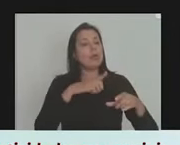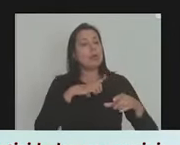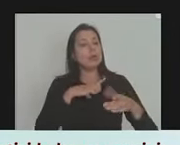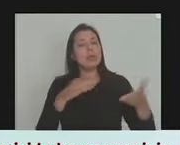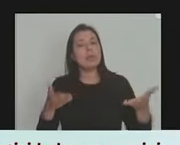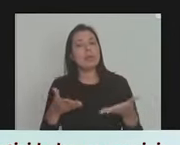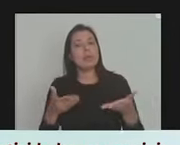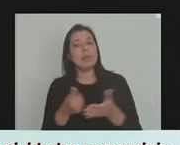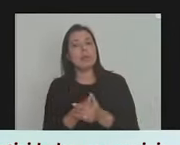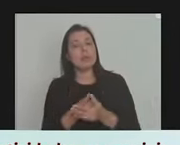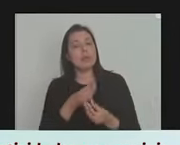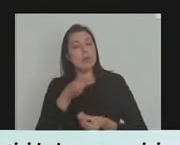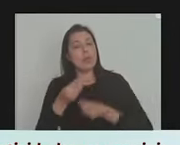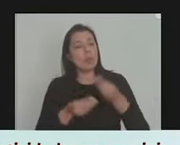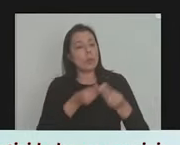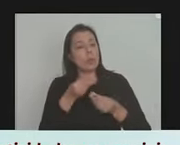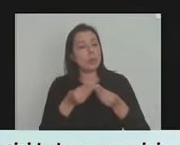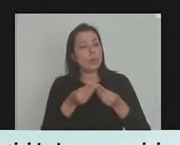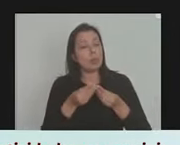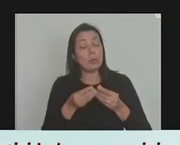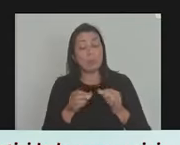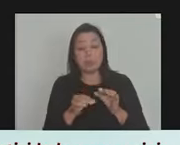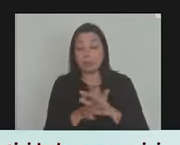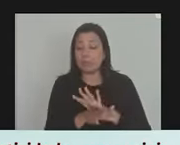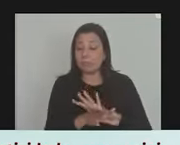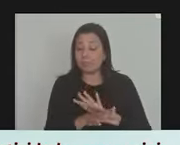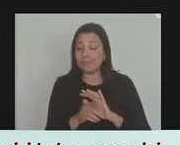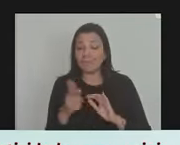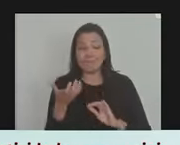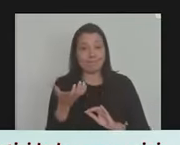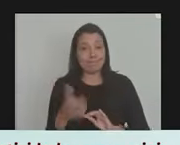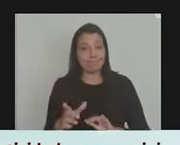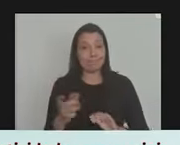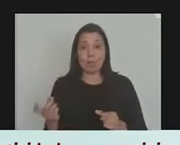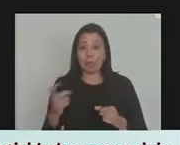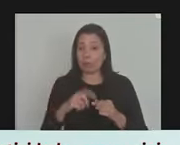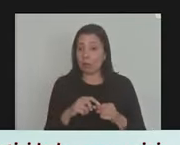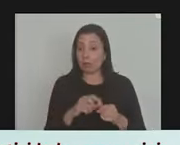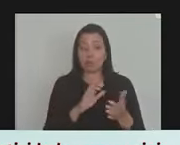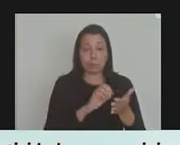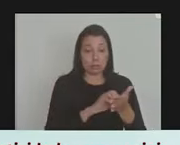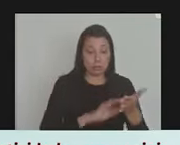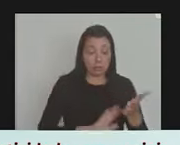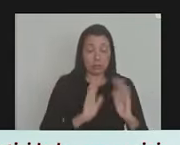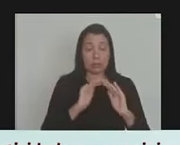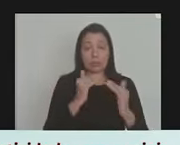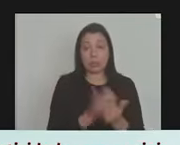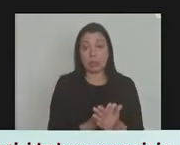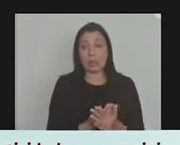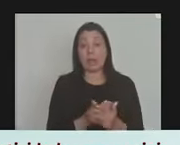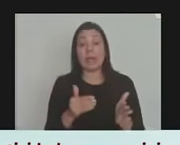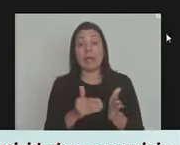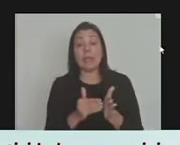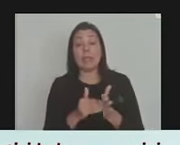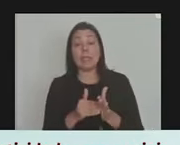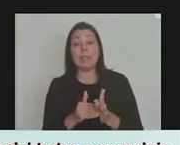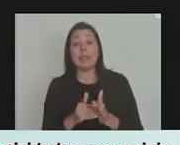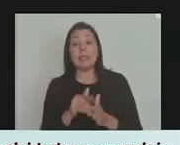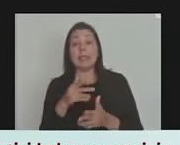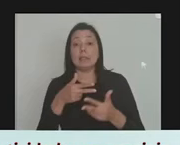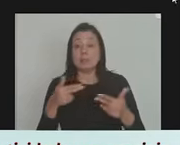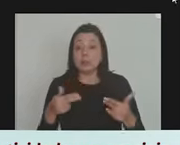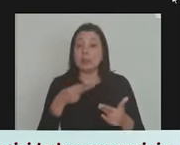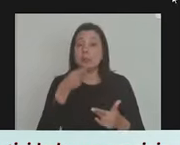situação completamente desfavorável ao retorno das atividades escolares. até que esses itens que eu